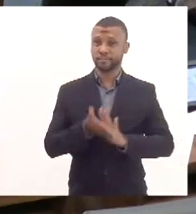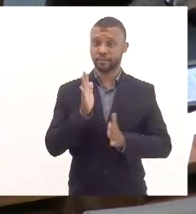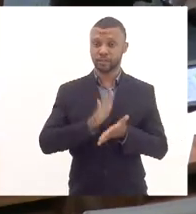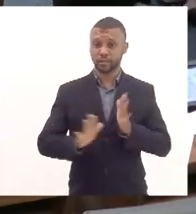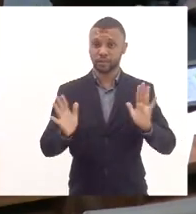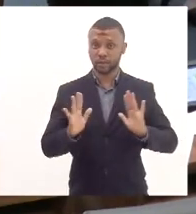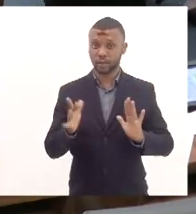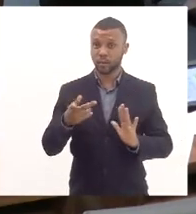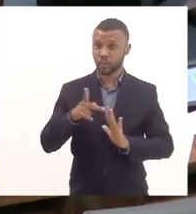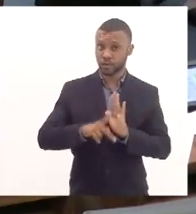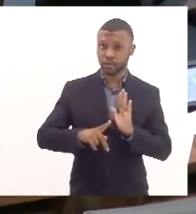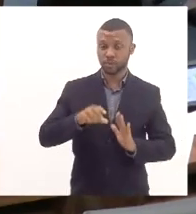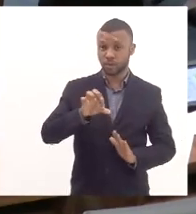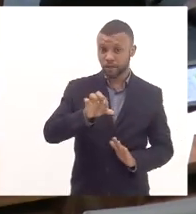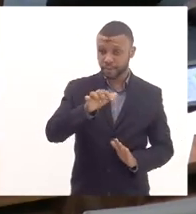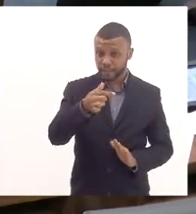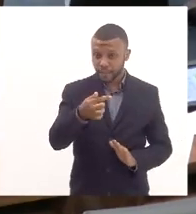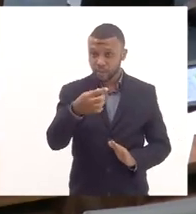há 974